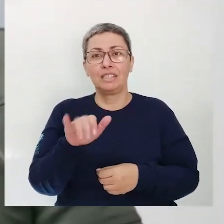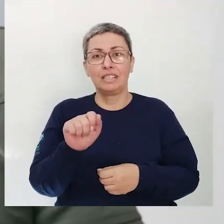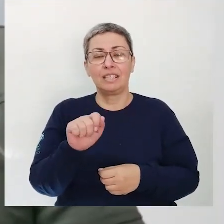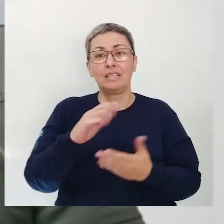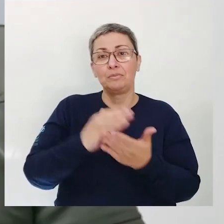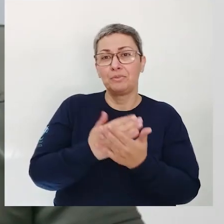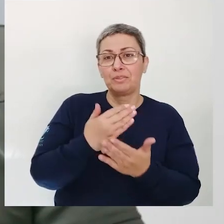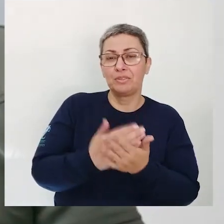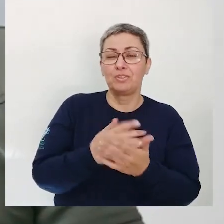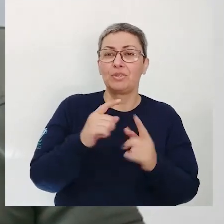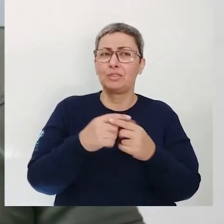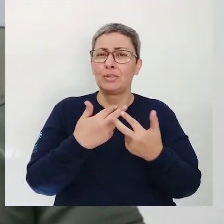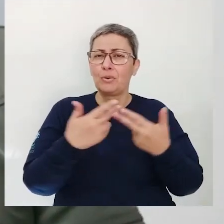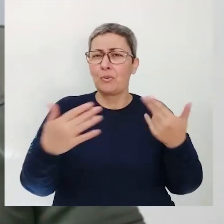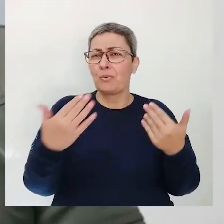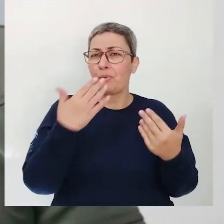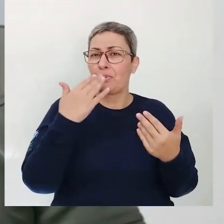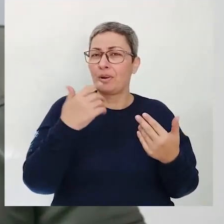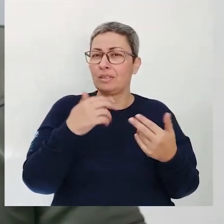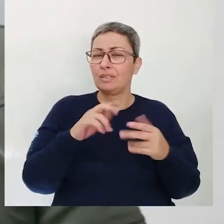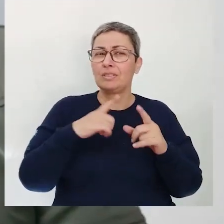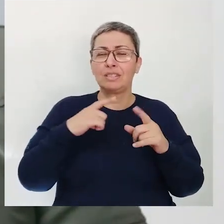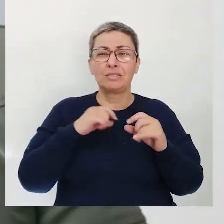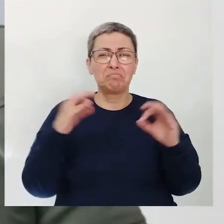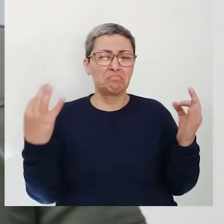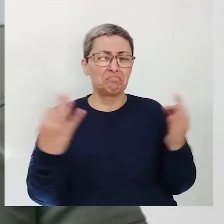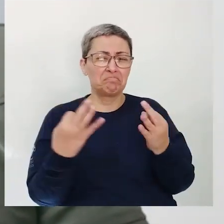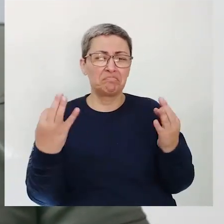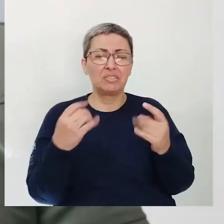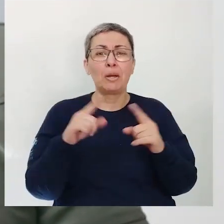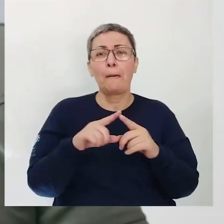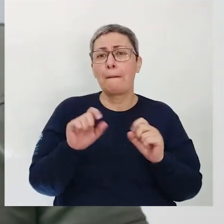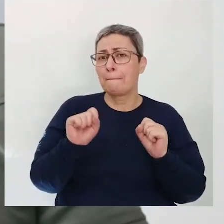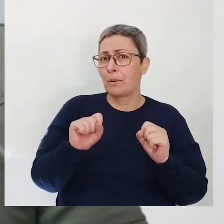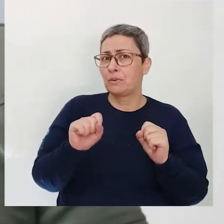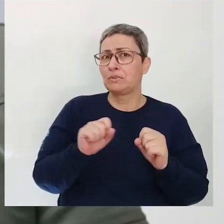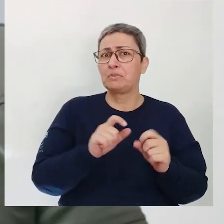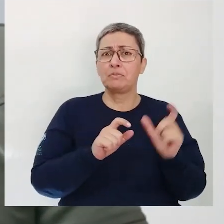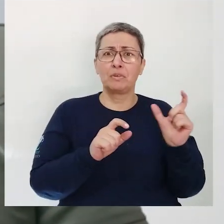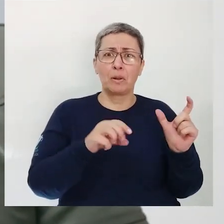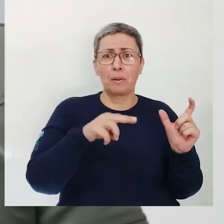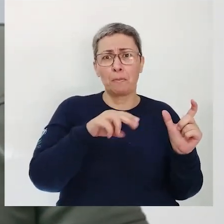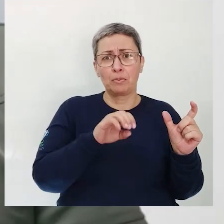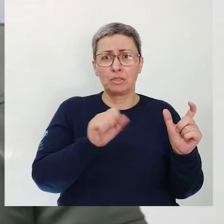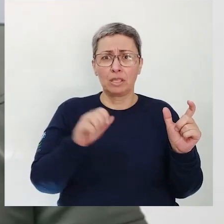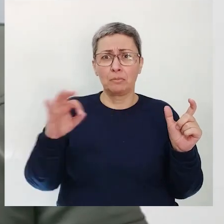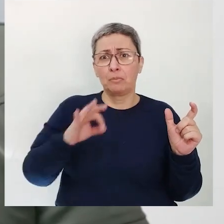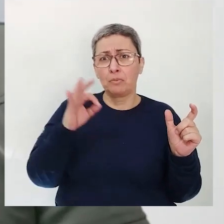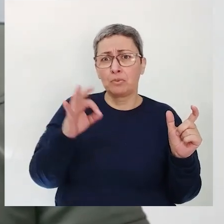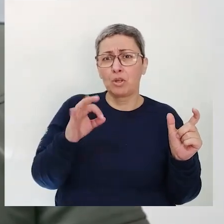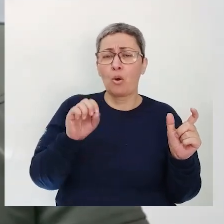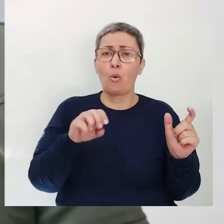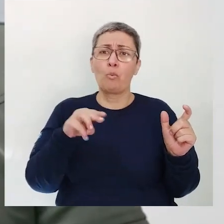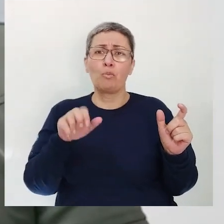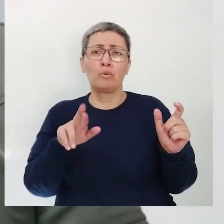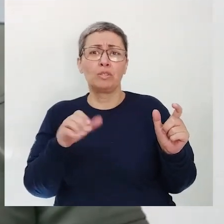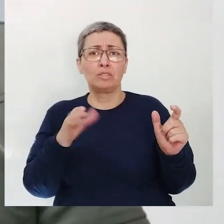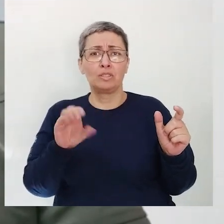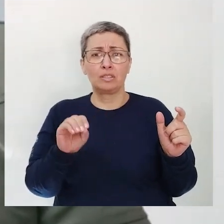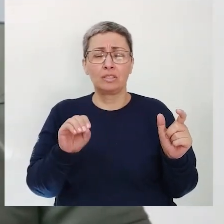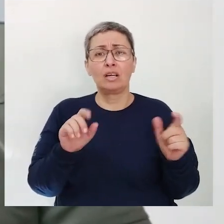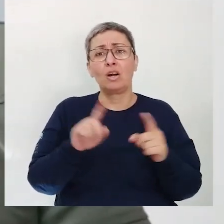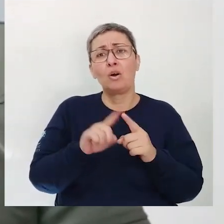mandioca, com tantas comidas e coisas estrondosas. Pode-se falar mosca, mosquito ou